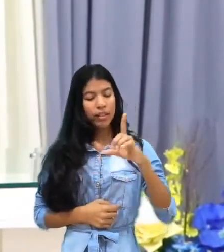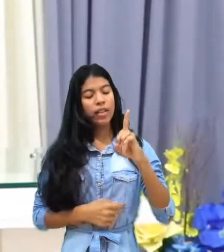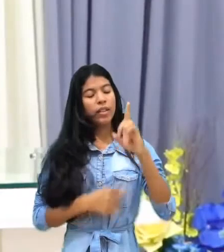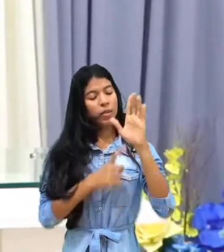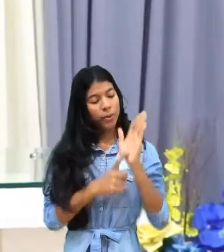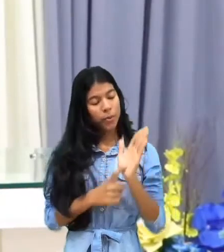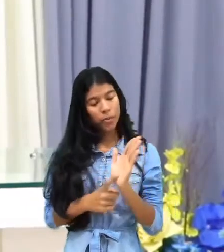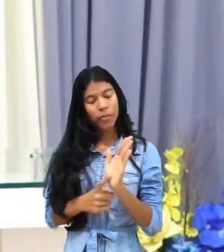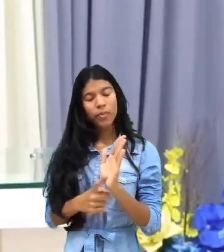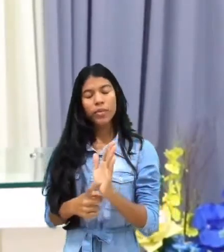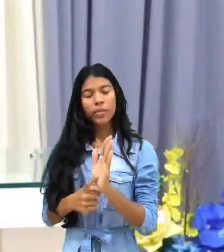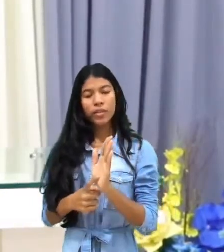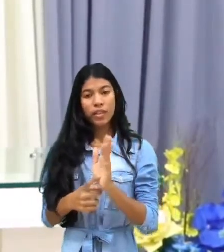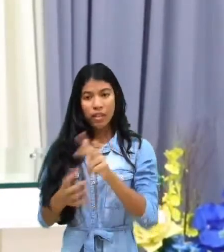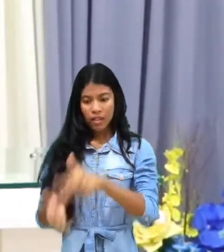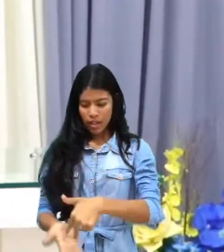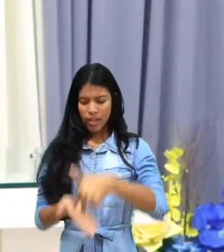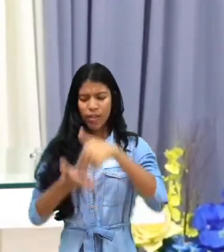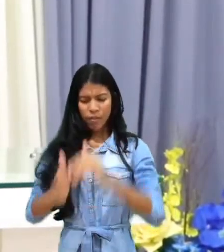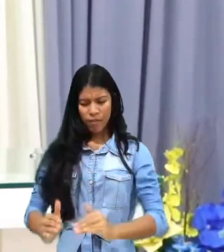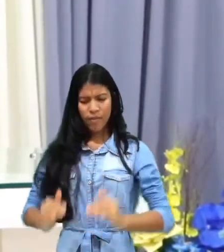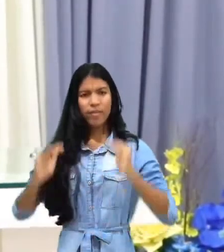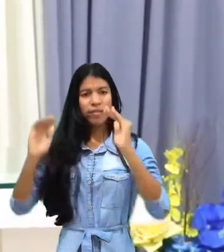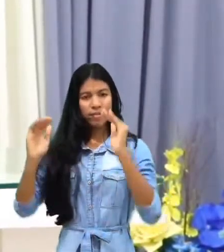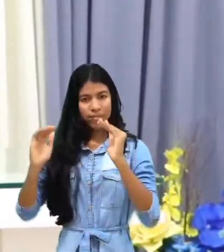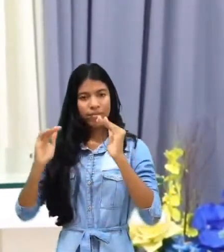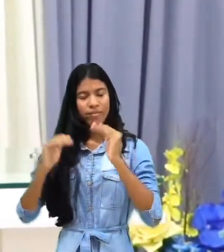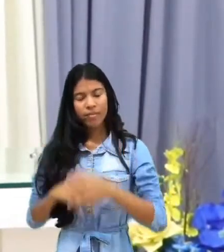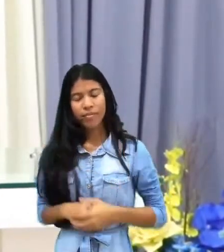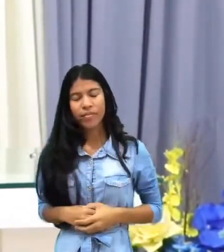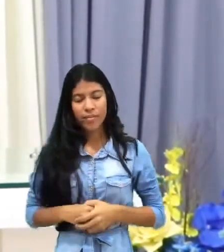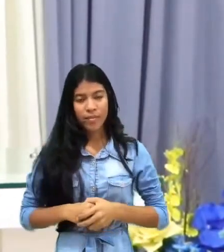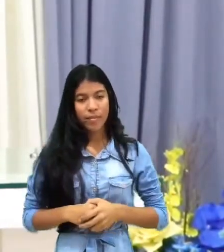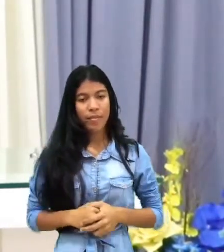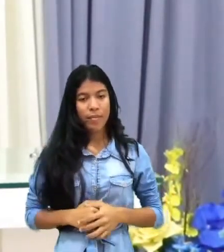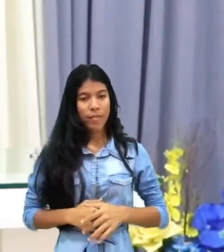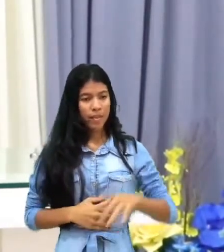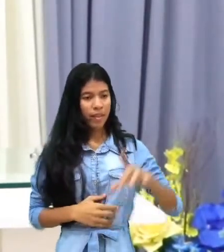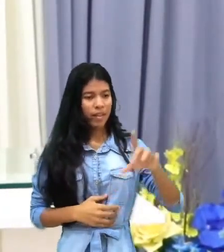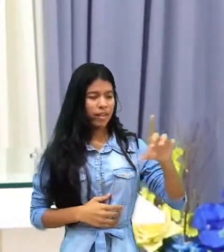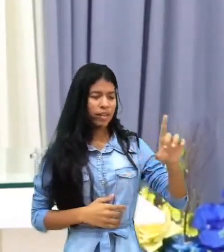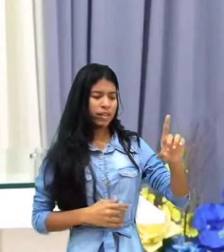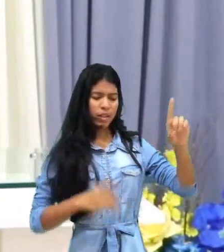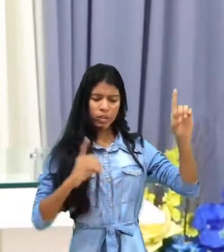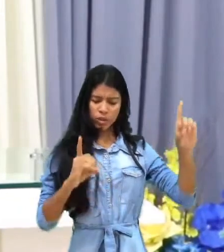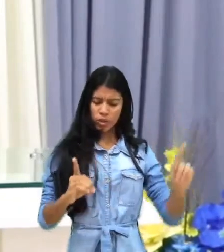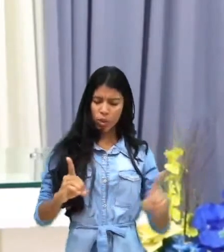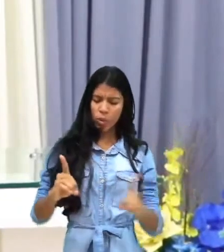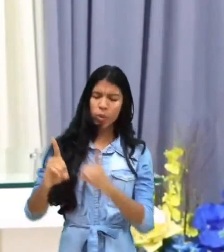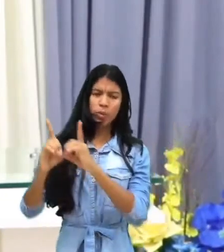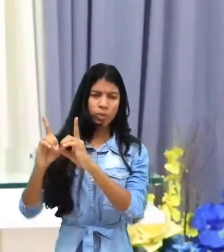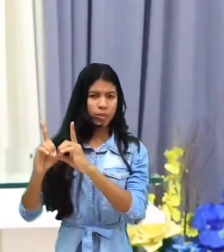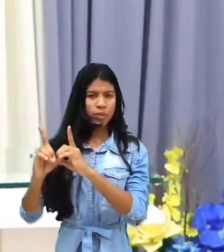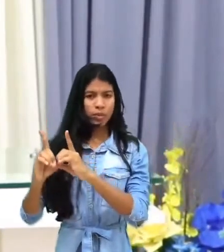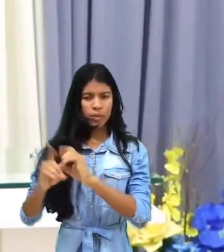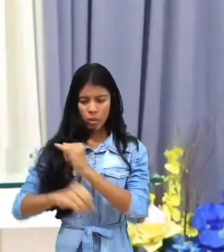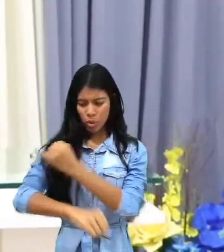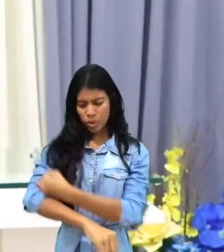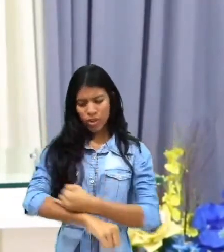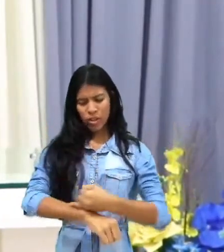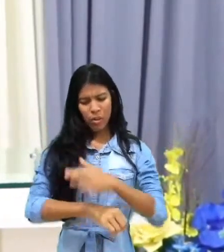para levantar. Louvado seja Deus. Deus se mostrou a Jacó não para matar Jacó, mas